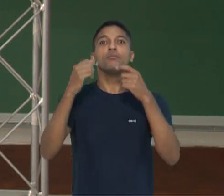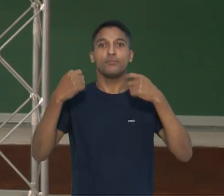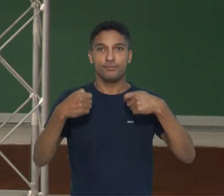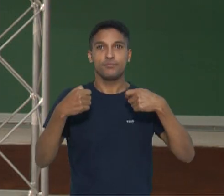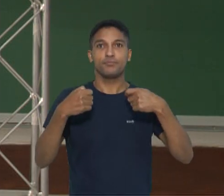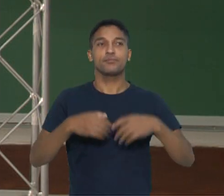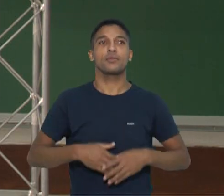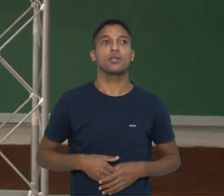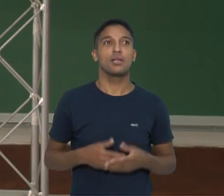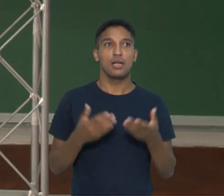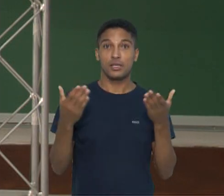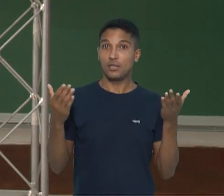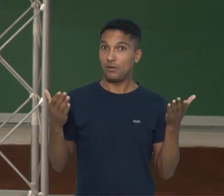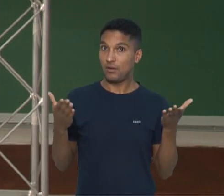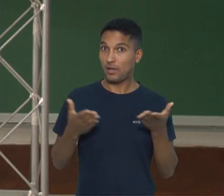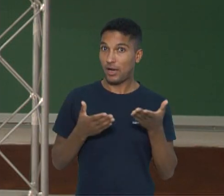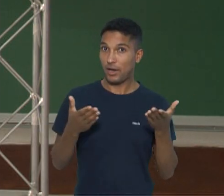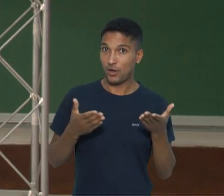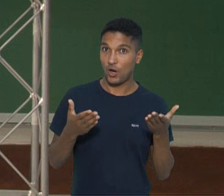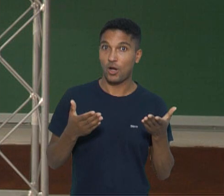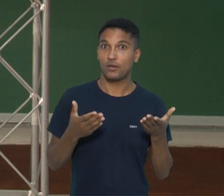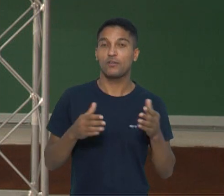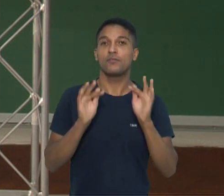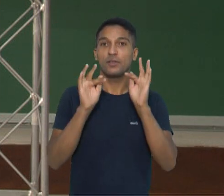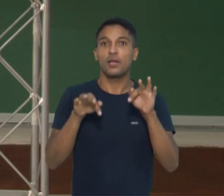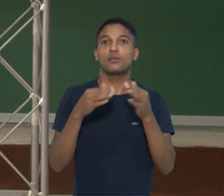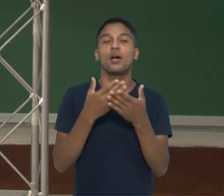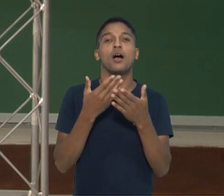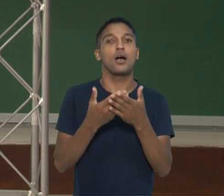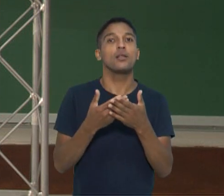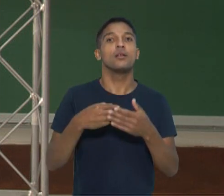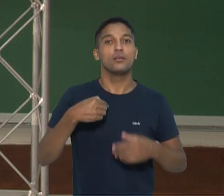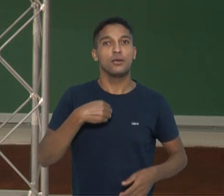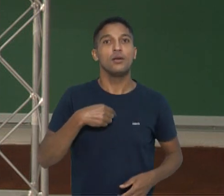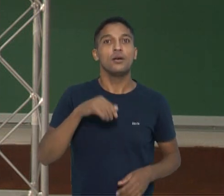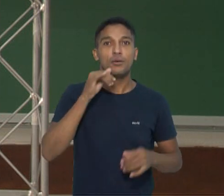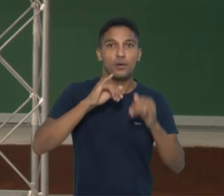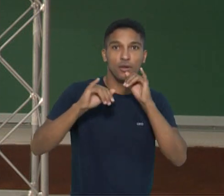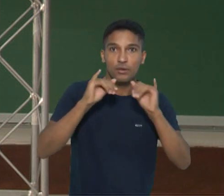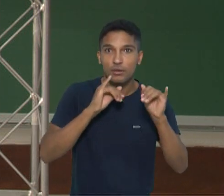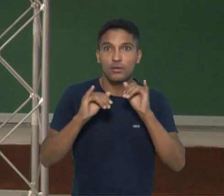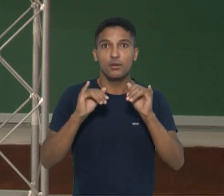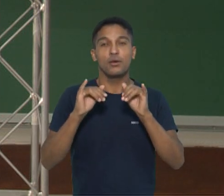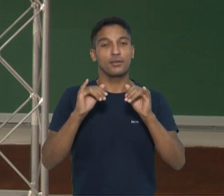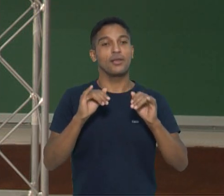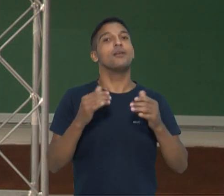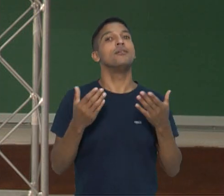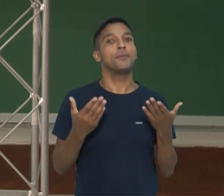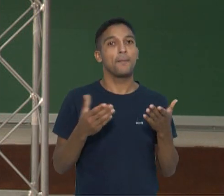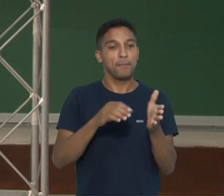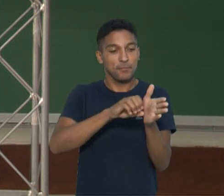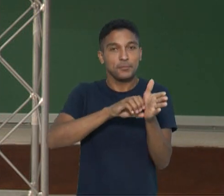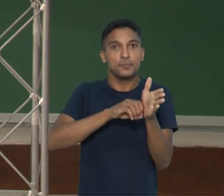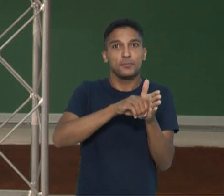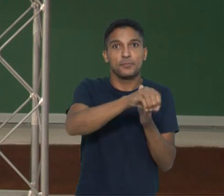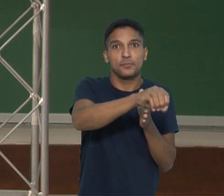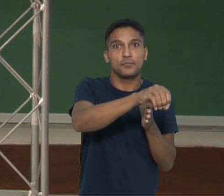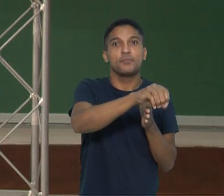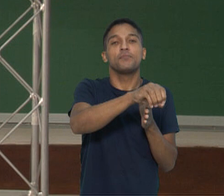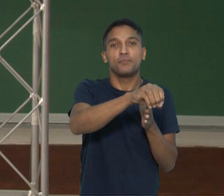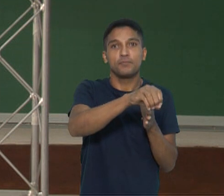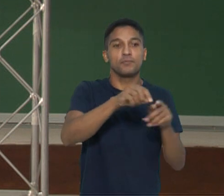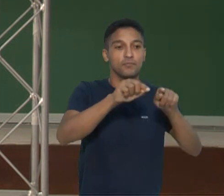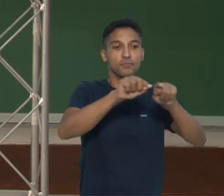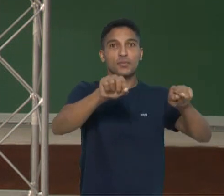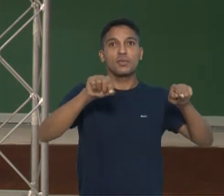dessa atividade, desta aula, eu gostaria de relembrá-los que lá no CLES, na sala de aula de